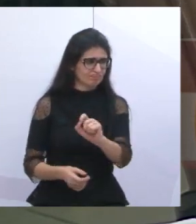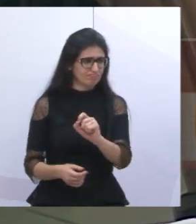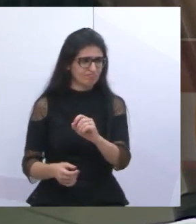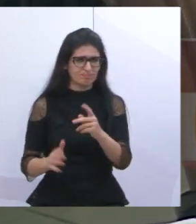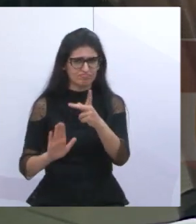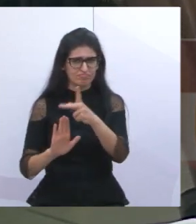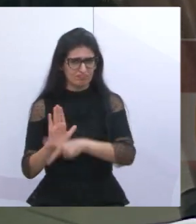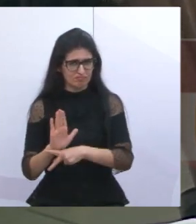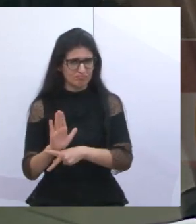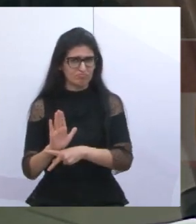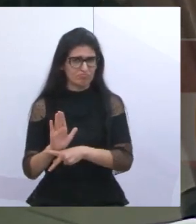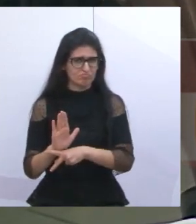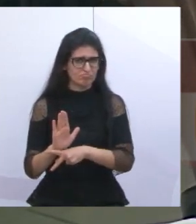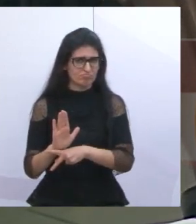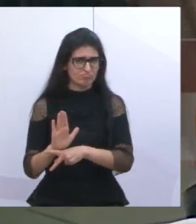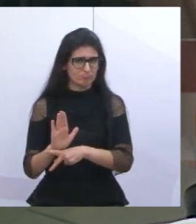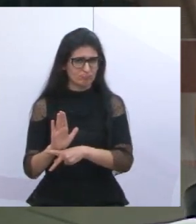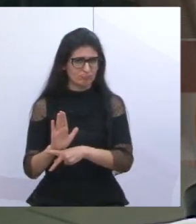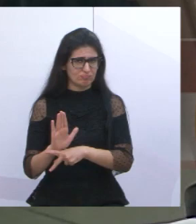eu votarei contrário.